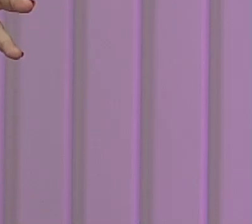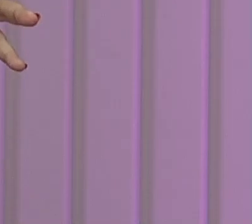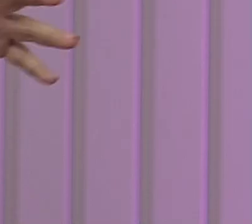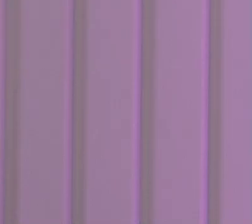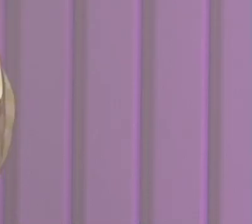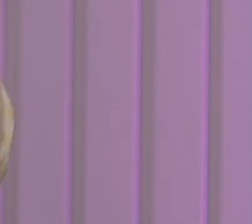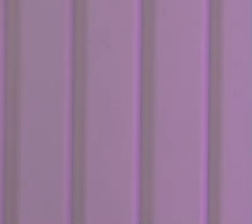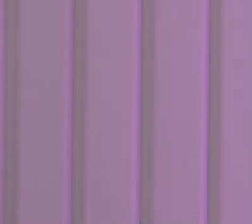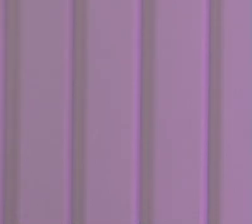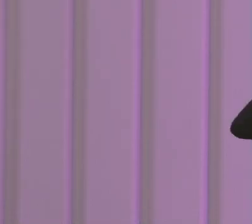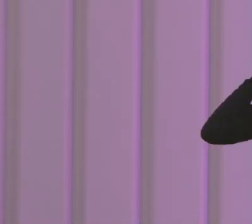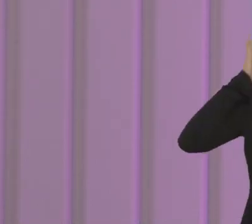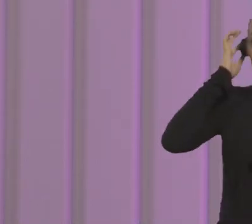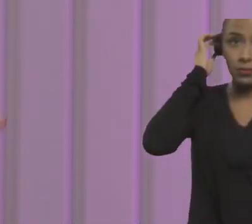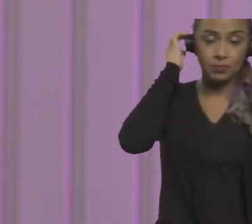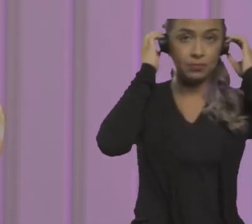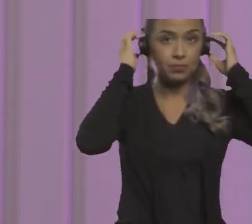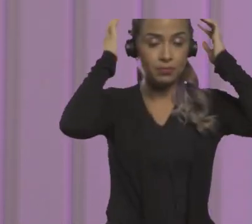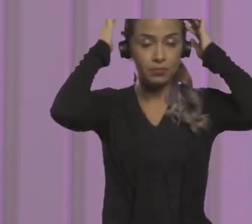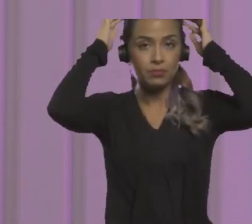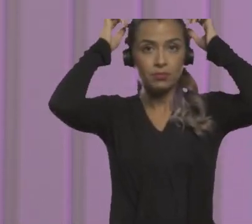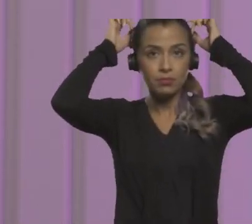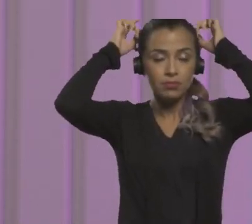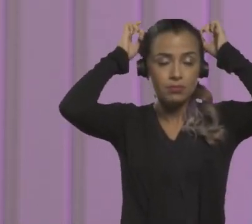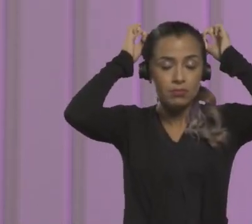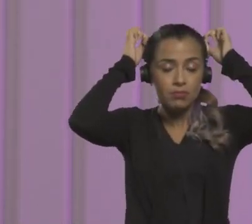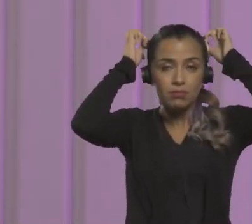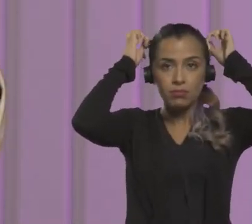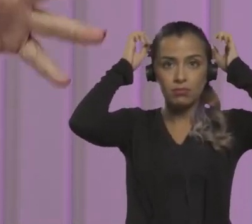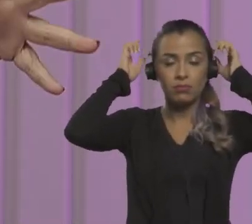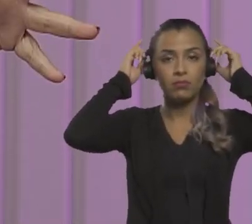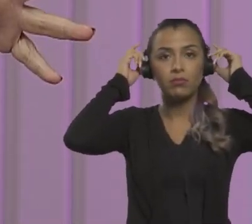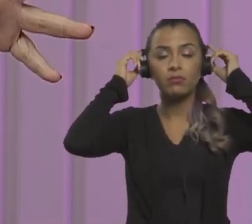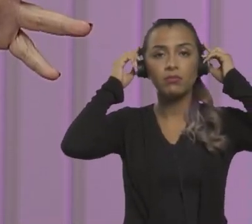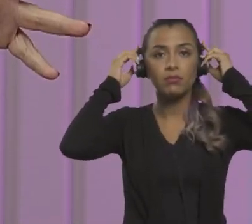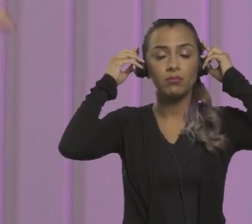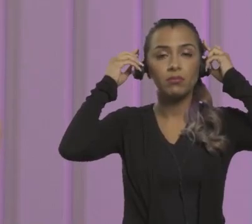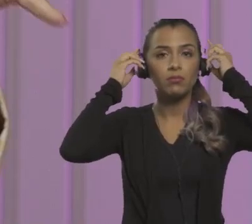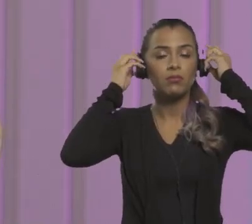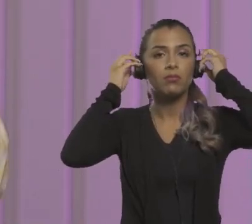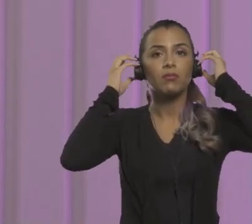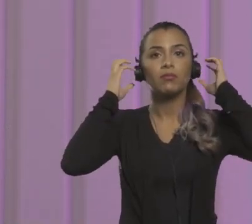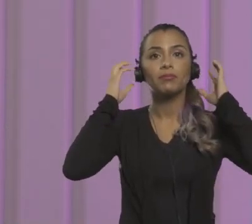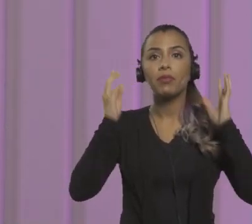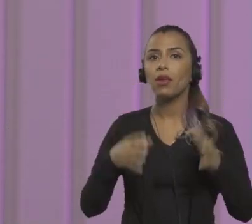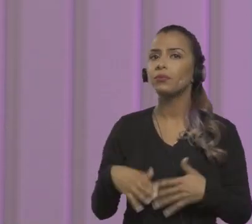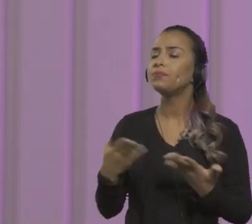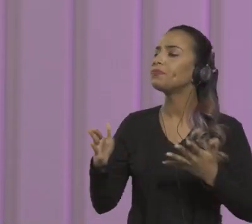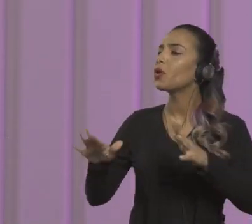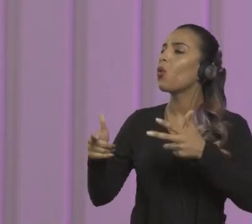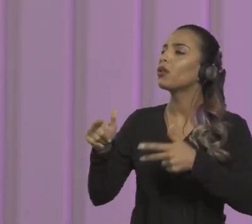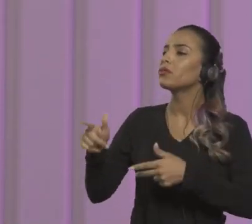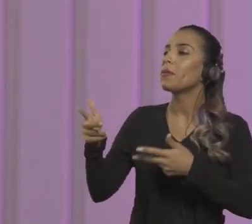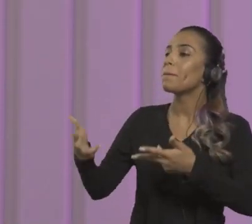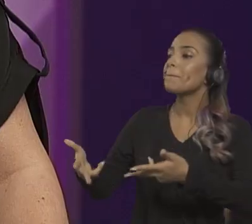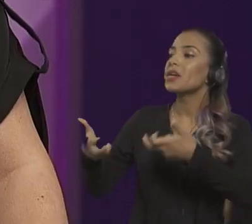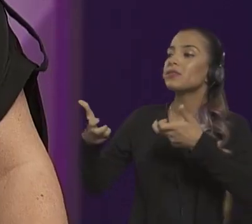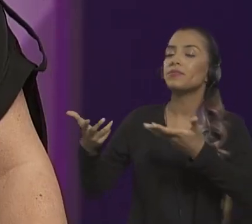usar a moda para se expressar? E aí, quando você percebeu que não tinha opções suficientes para você fazer